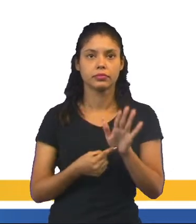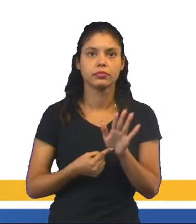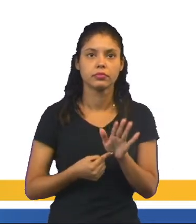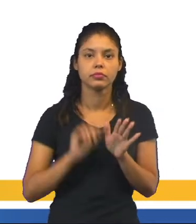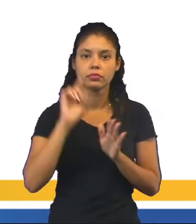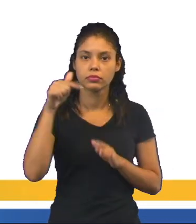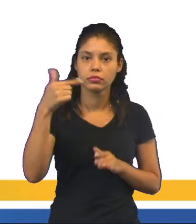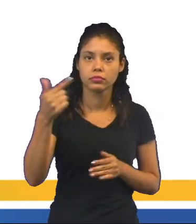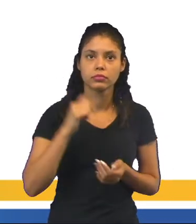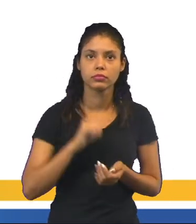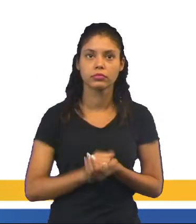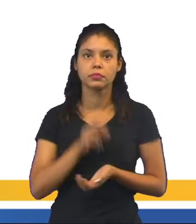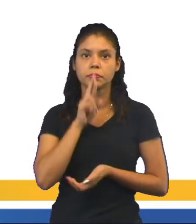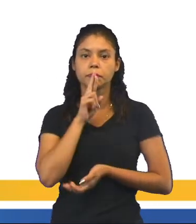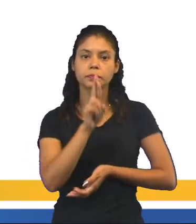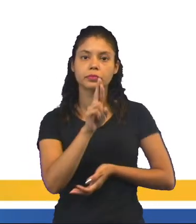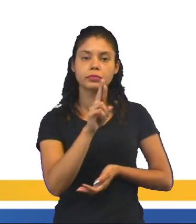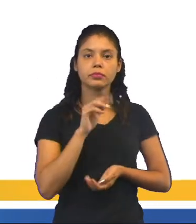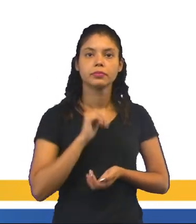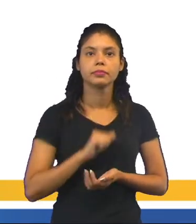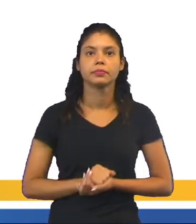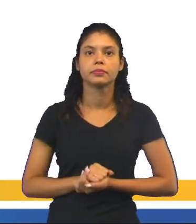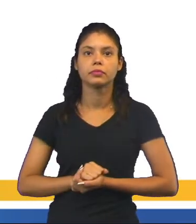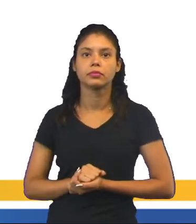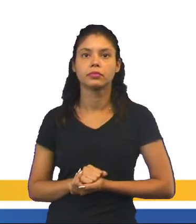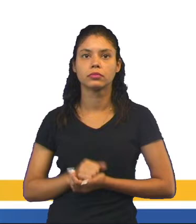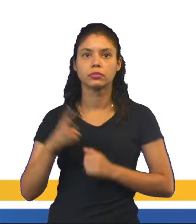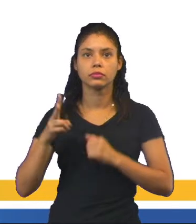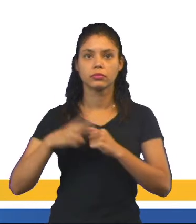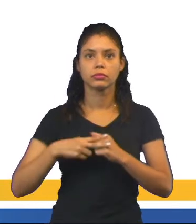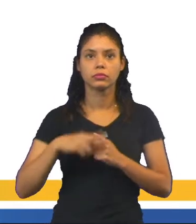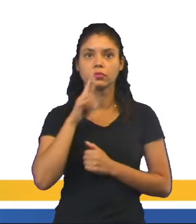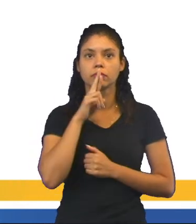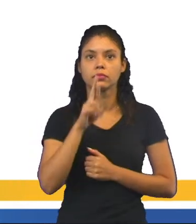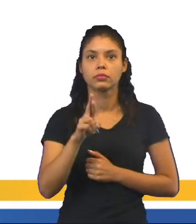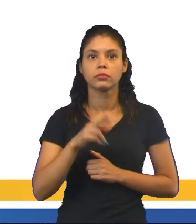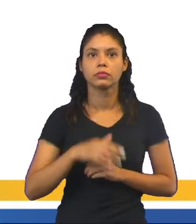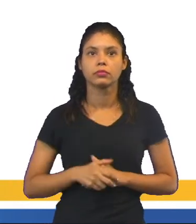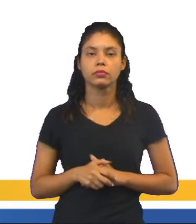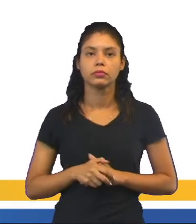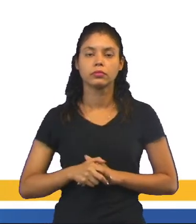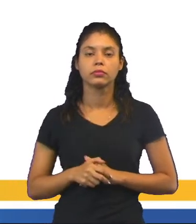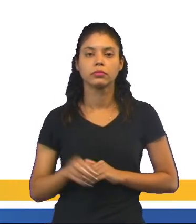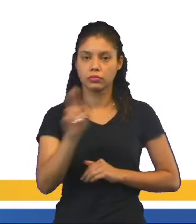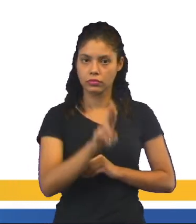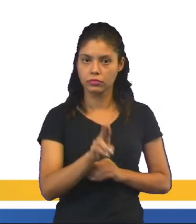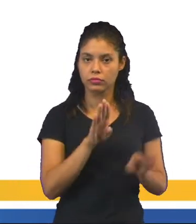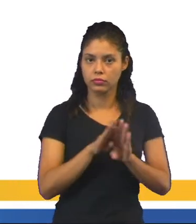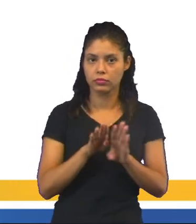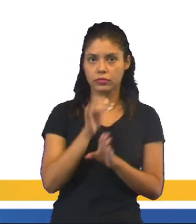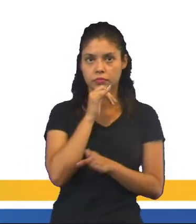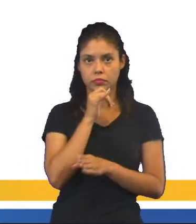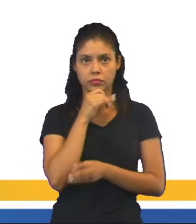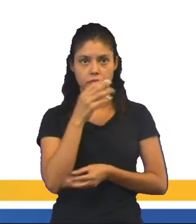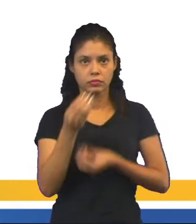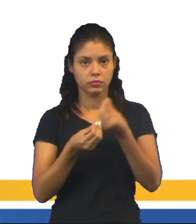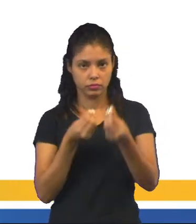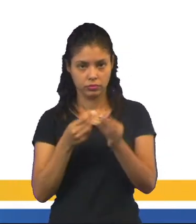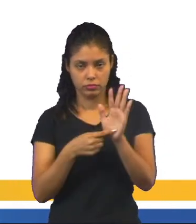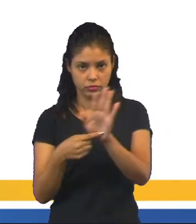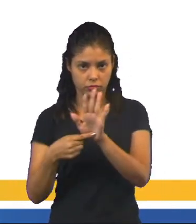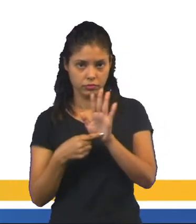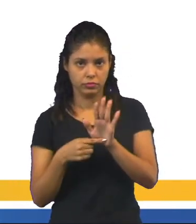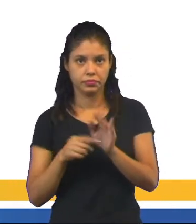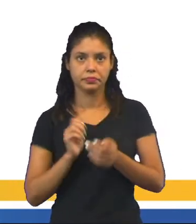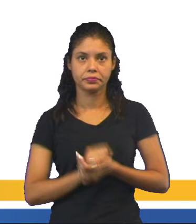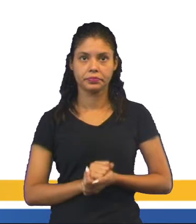O próximo, respondeu, que é do verbo responder, que também foi usado aqui no exemplo que eu coloquei para vocês,